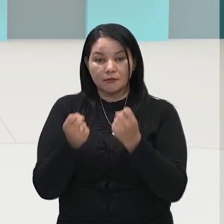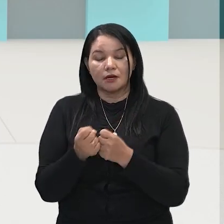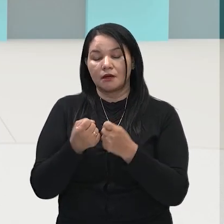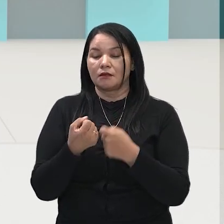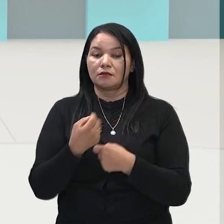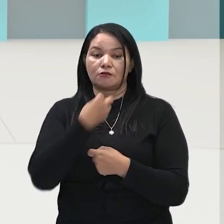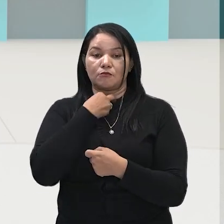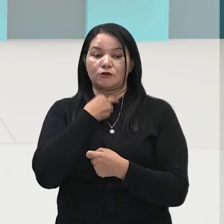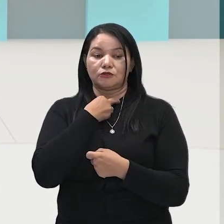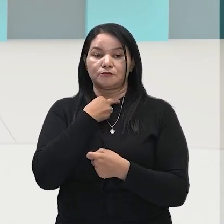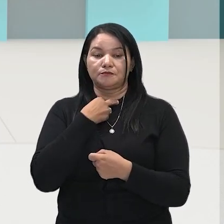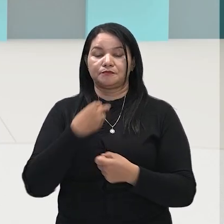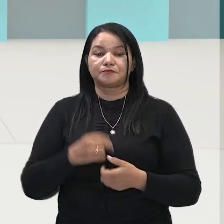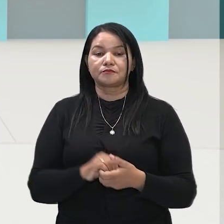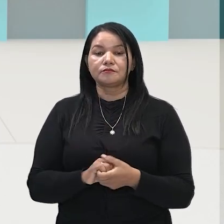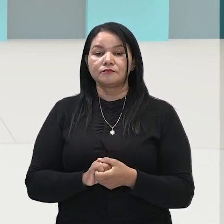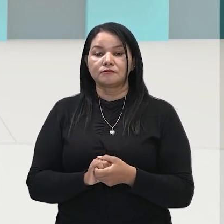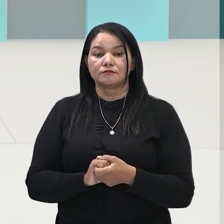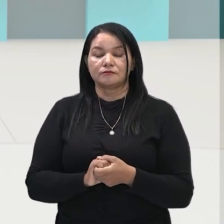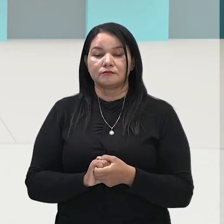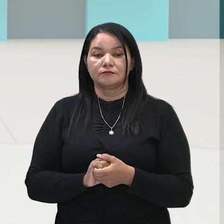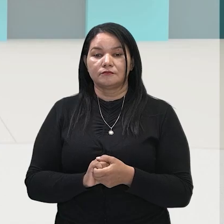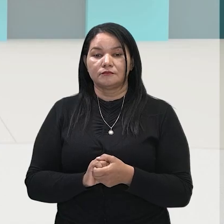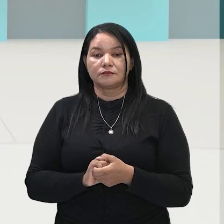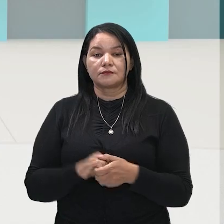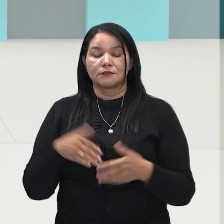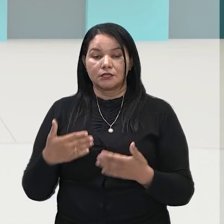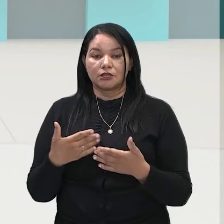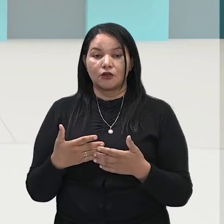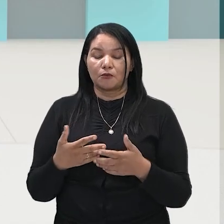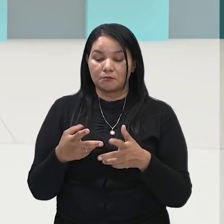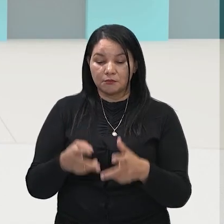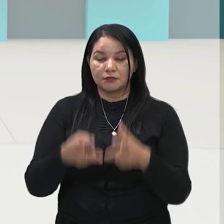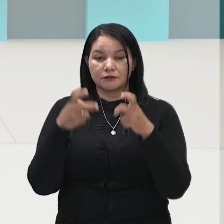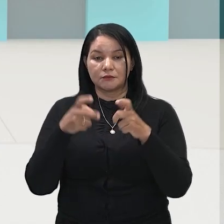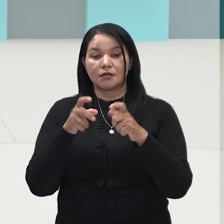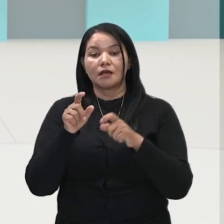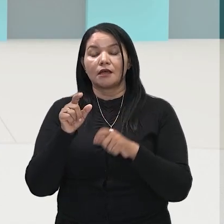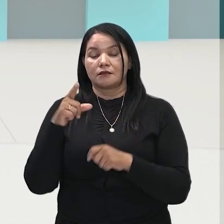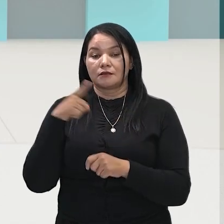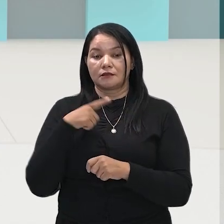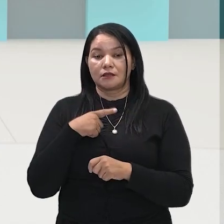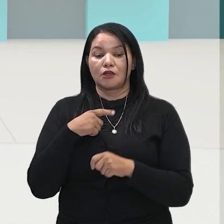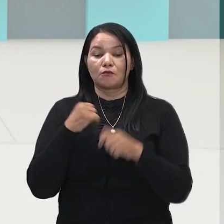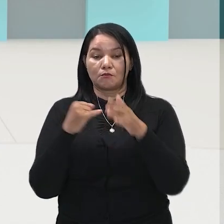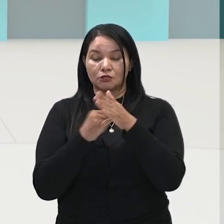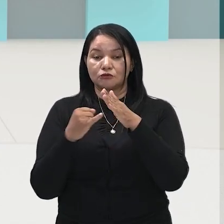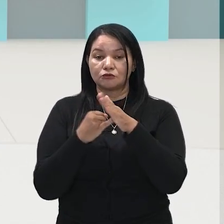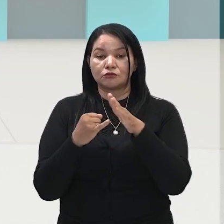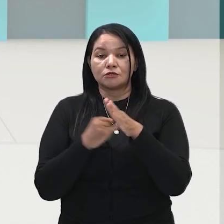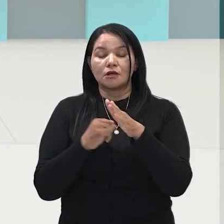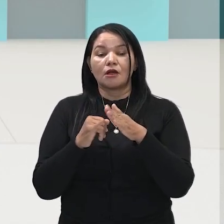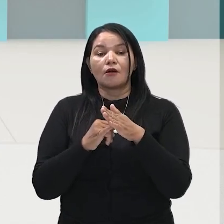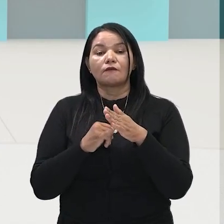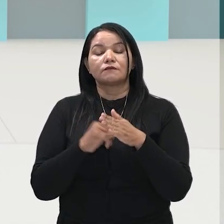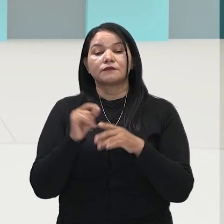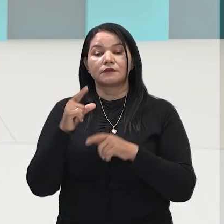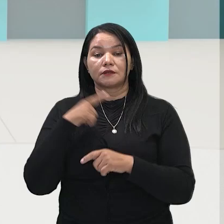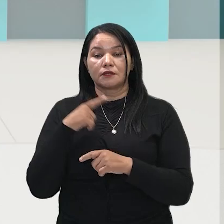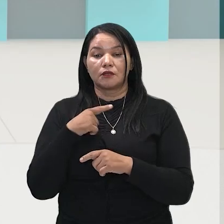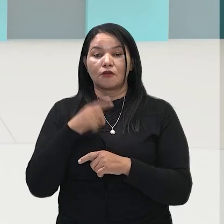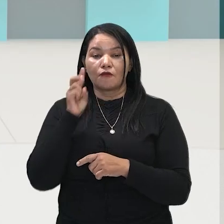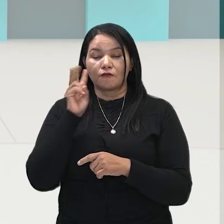Correto? Então, vamos perceber aqui que temos uma instituição que também olha na questão